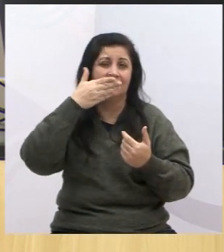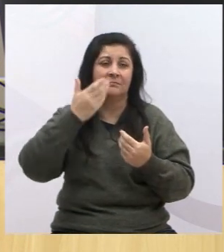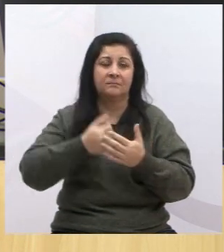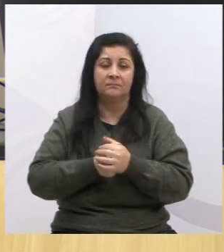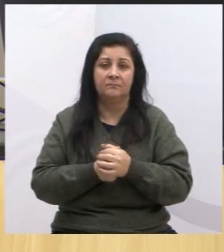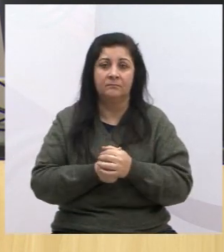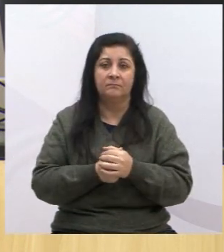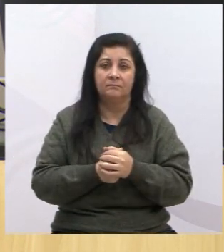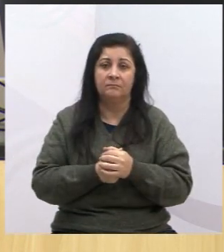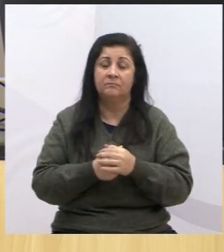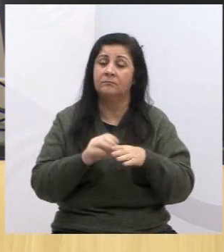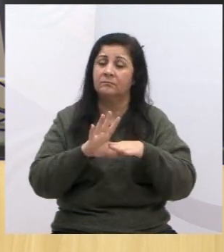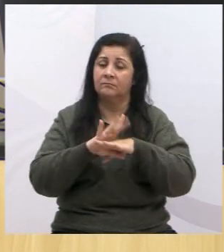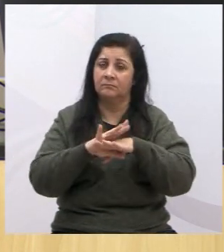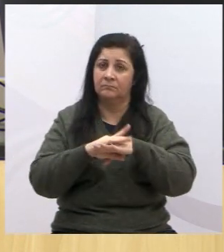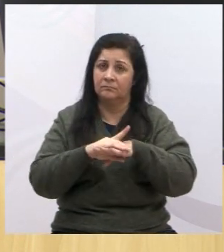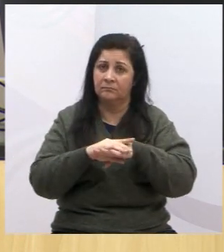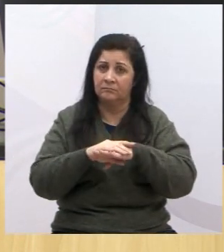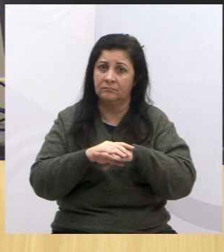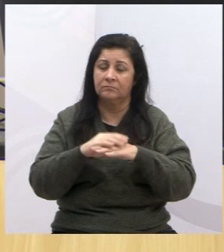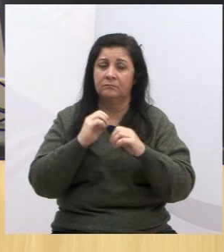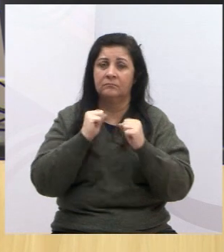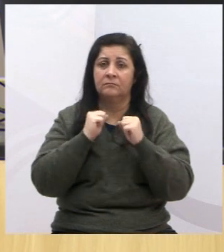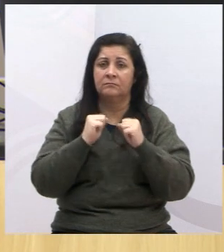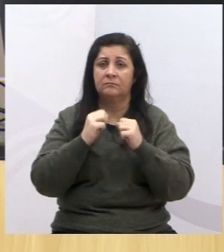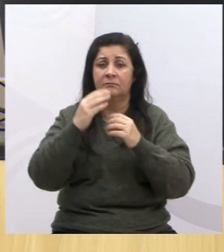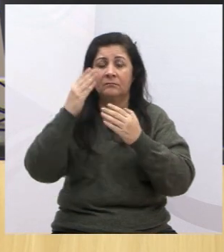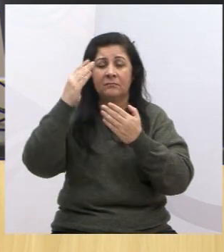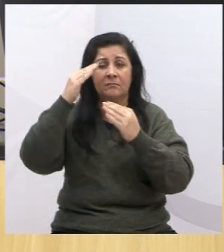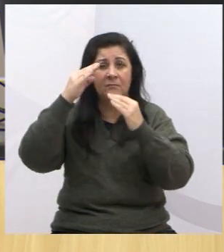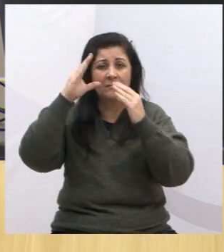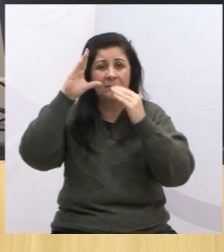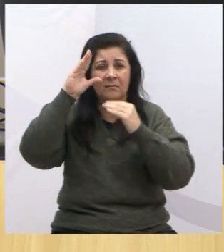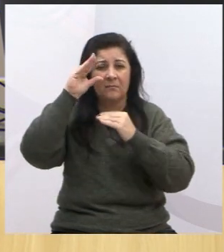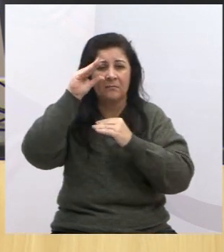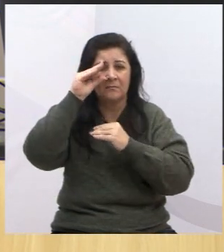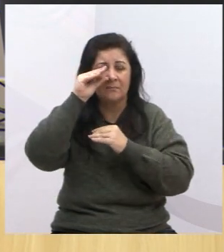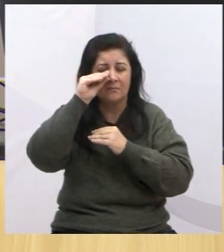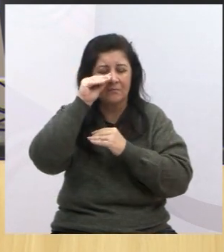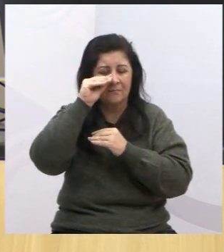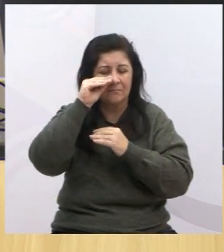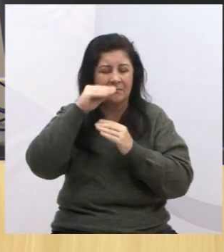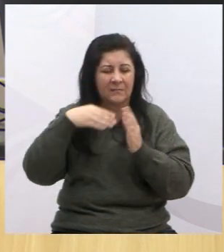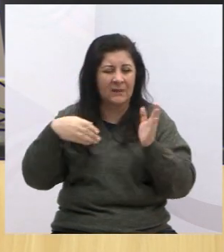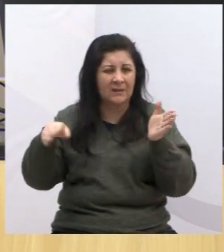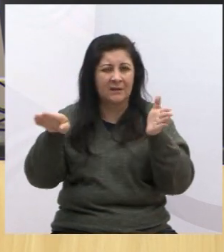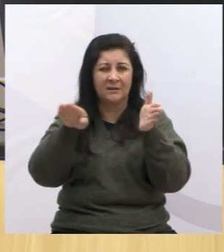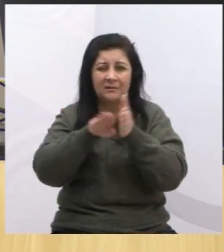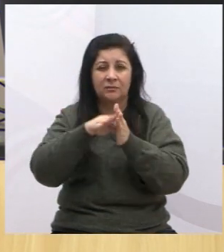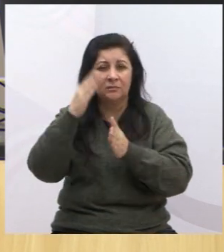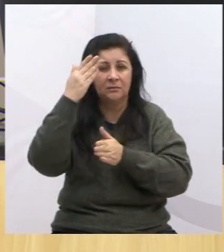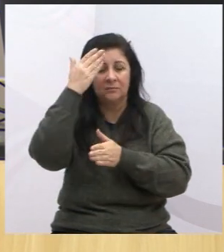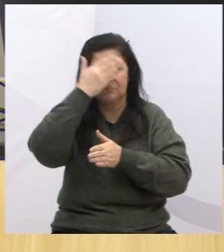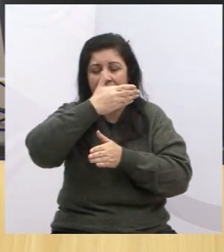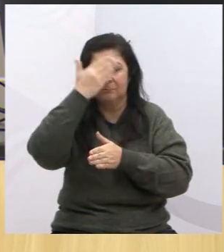O glaucoma é uma doença que provoca a perda progressiva da visão, levando a total cegueira